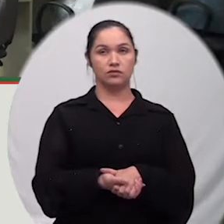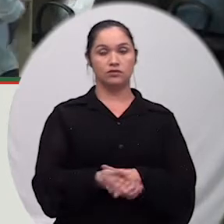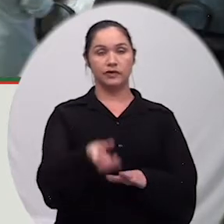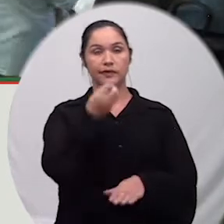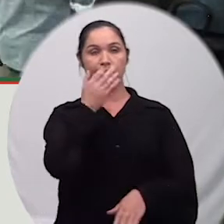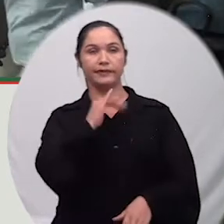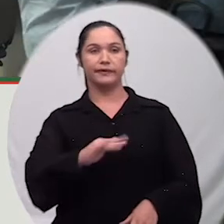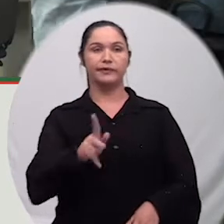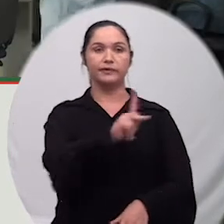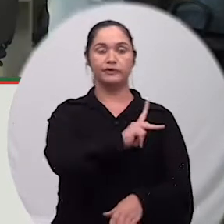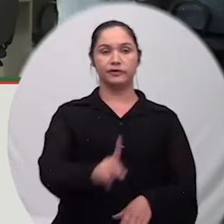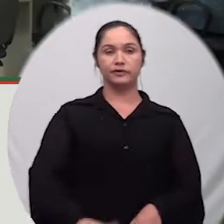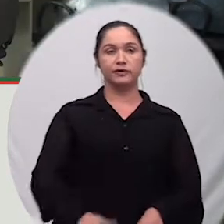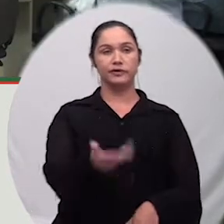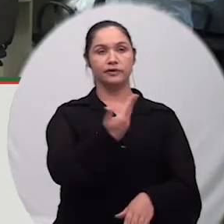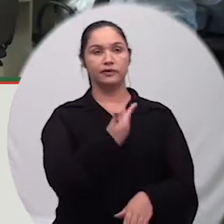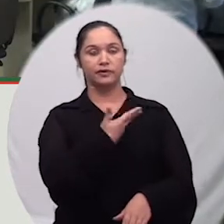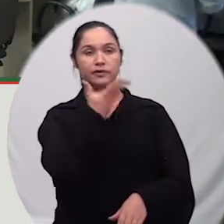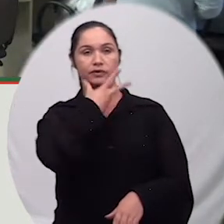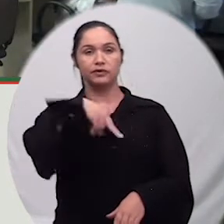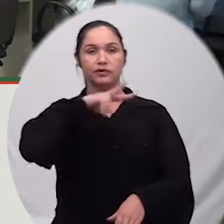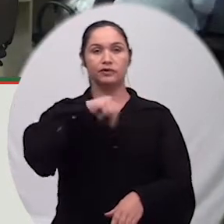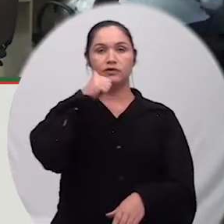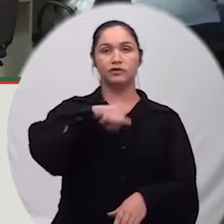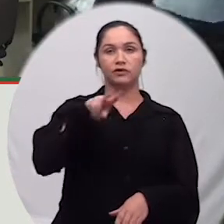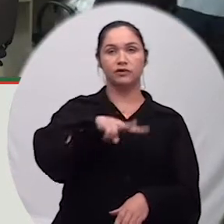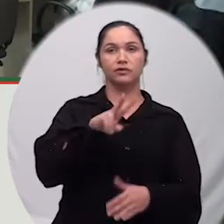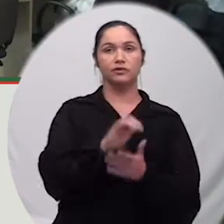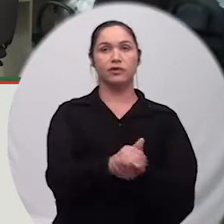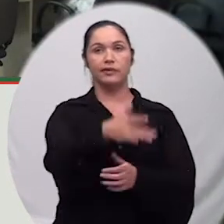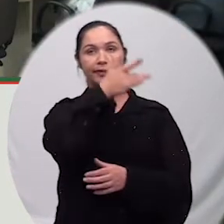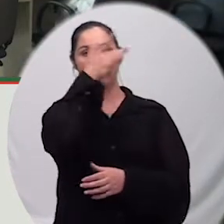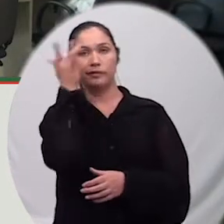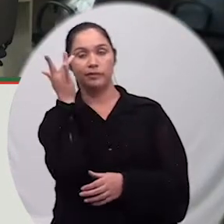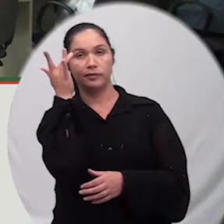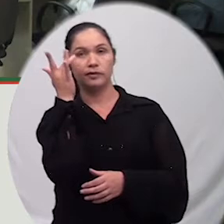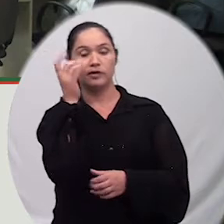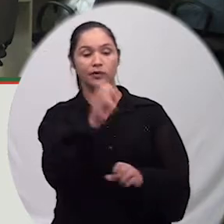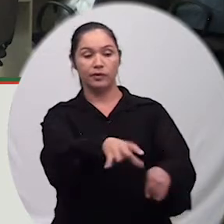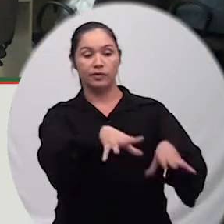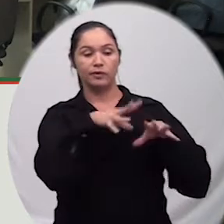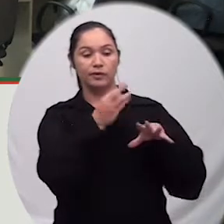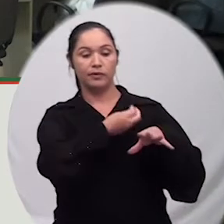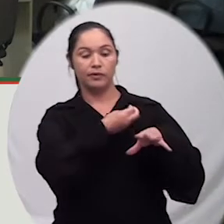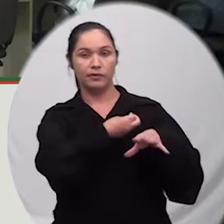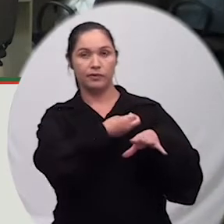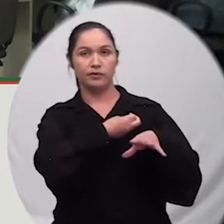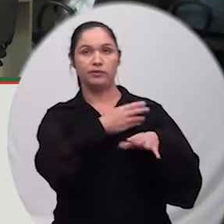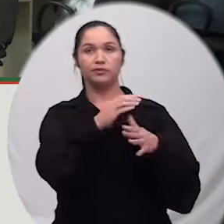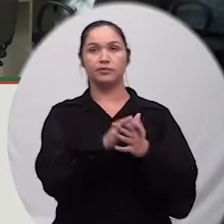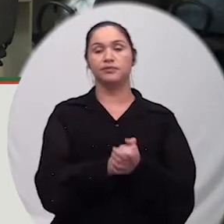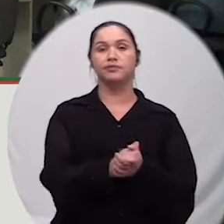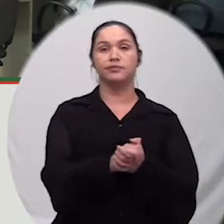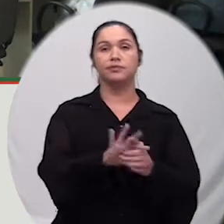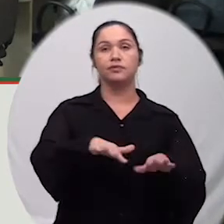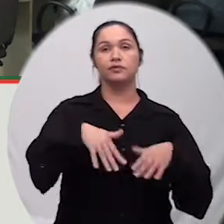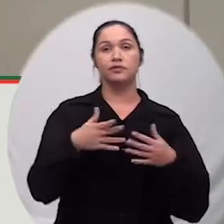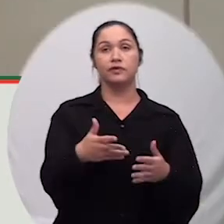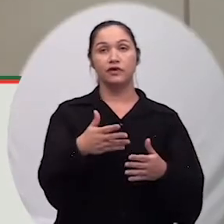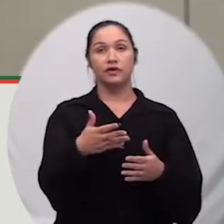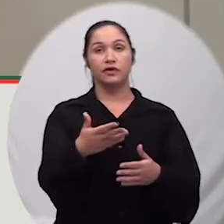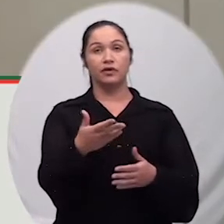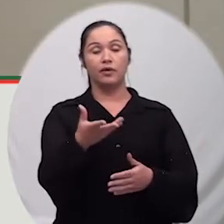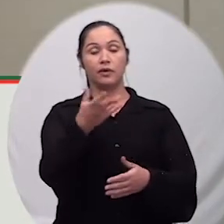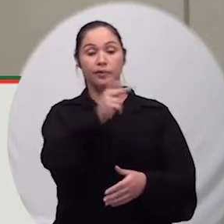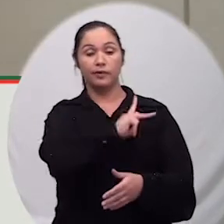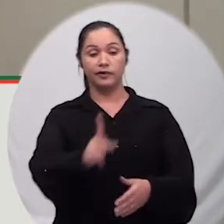Boa tarde, senhor presidente, colegas vereadores e vereadoras, público que nos acompanha aqui nas galerias. Senhor presidente, colegas vereadores,